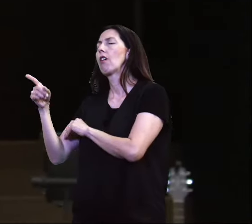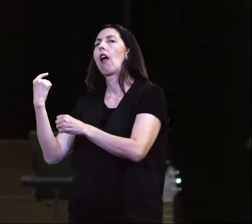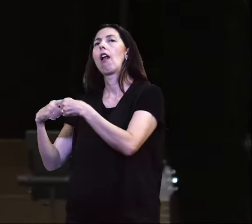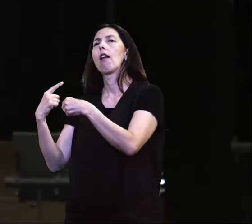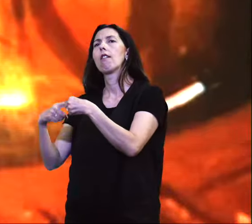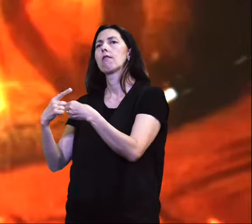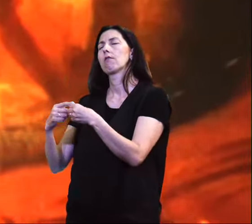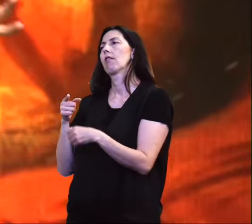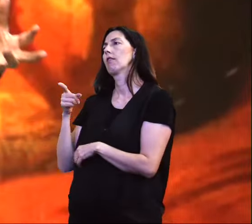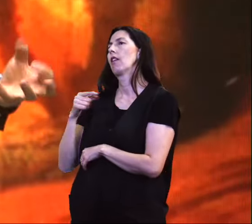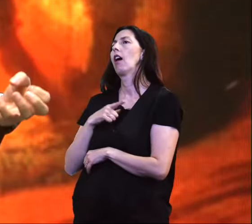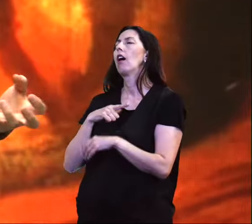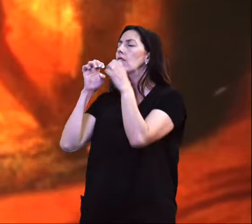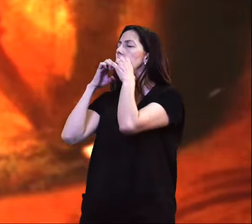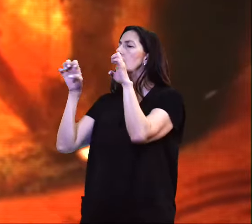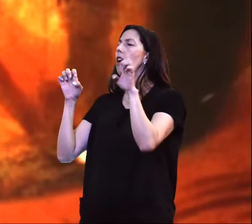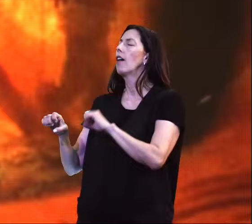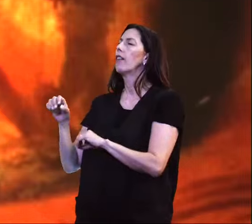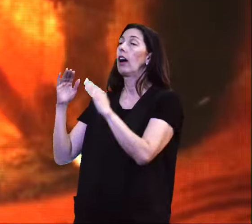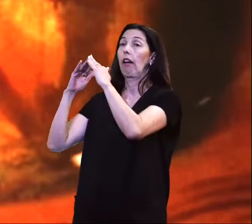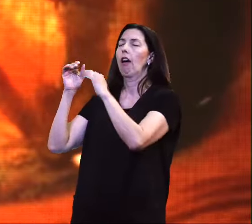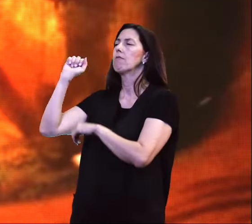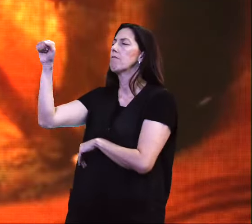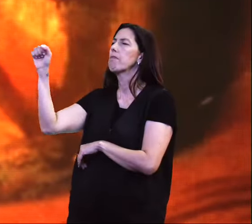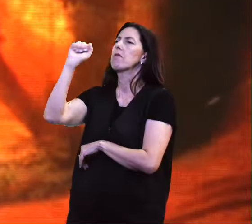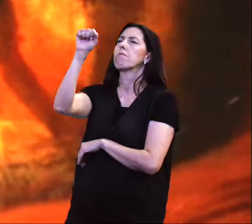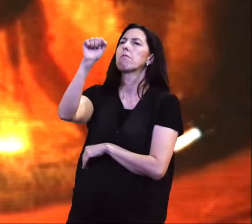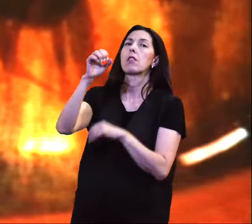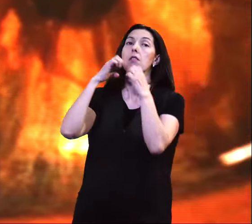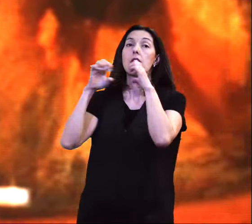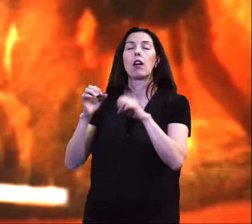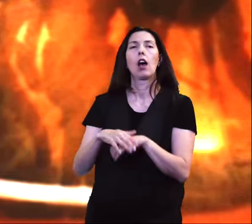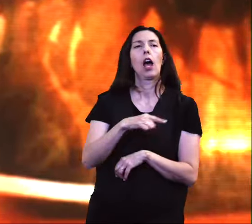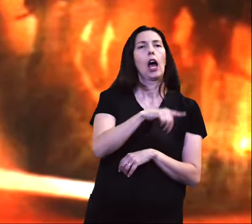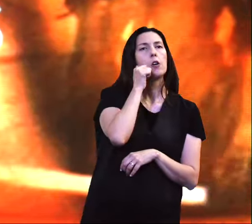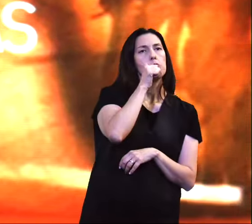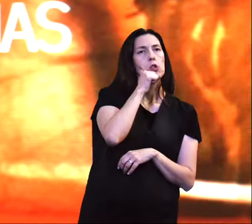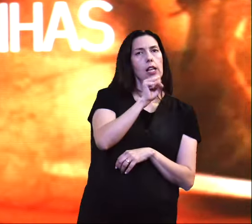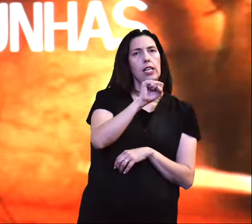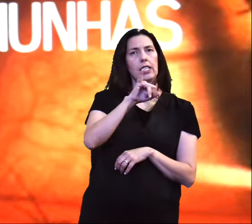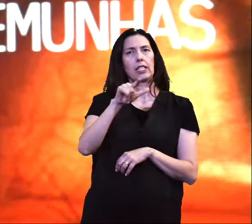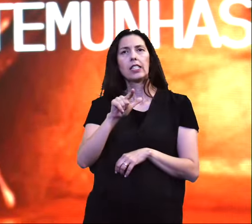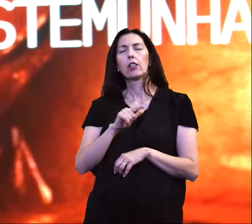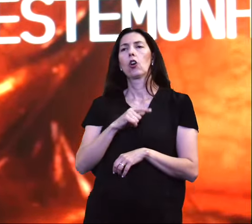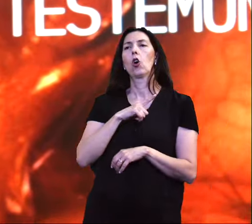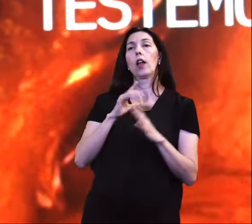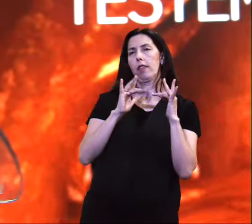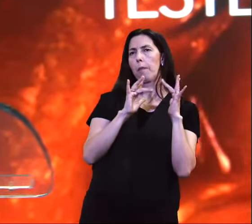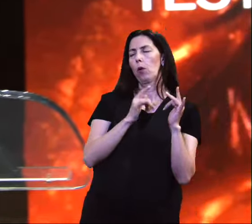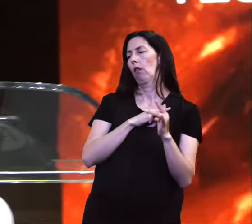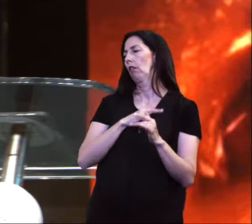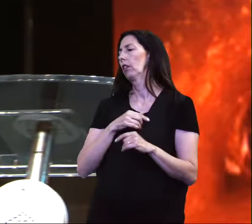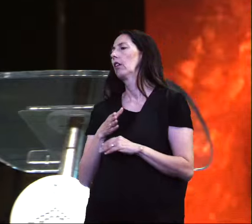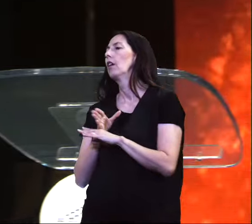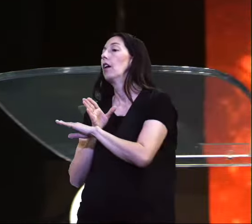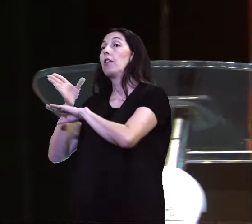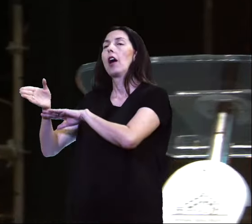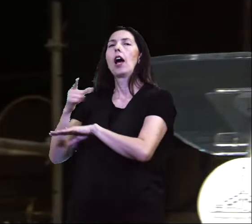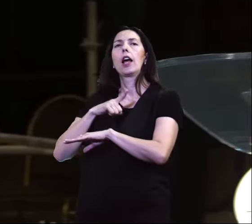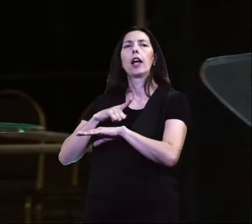e saímos para evangelizar de casa em casa. E a Sil entrou na casa da mulher que era a feiticeira